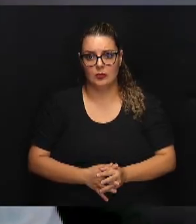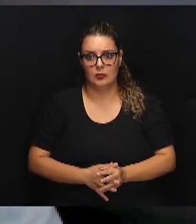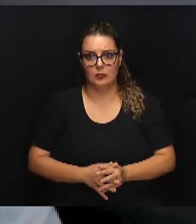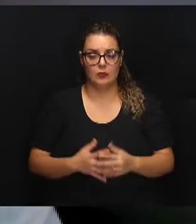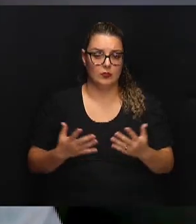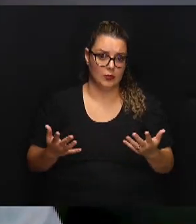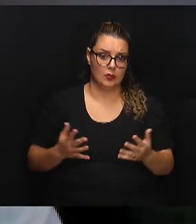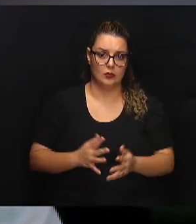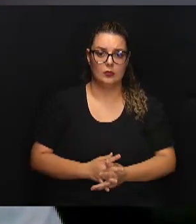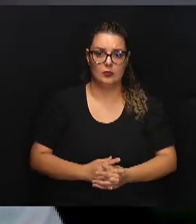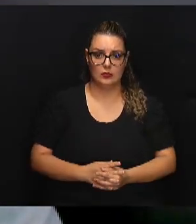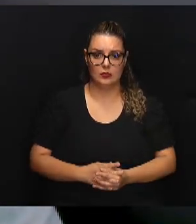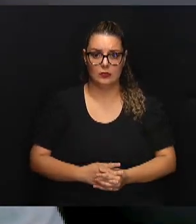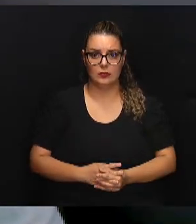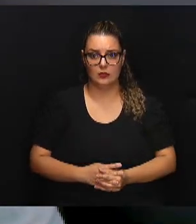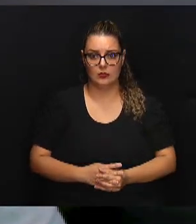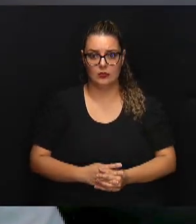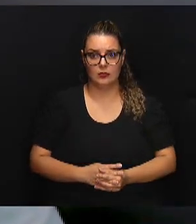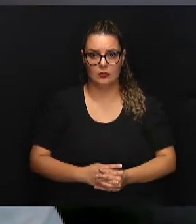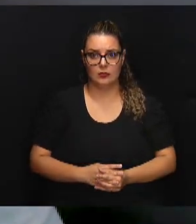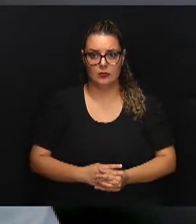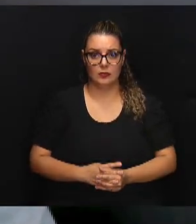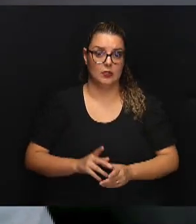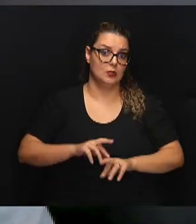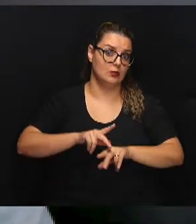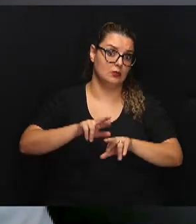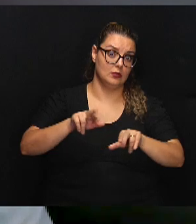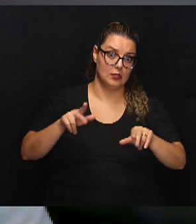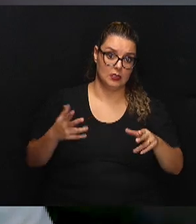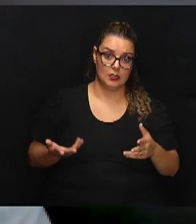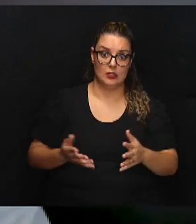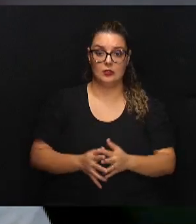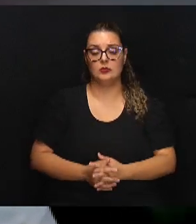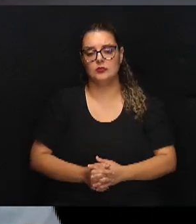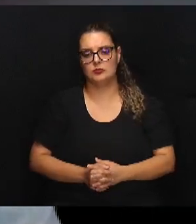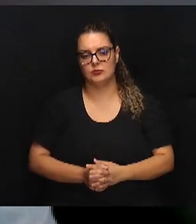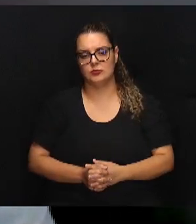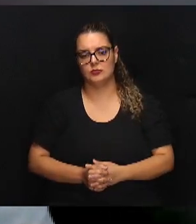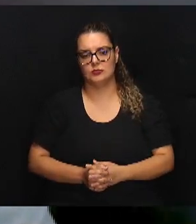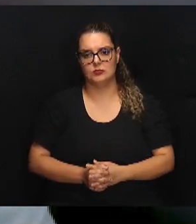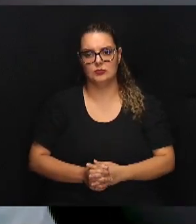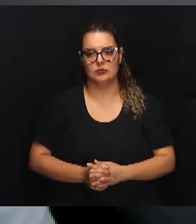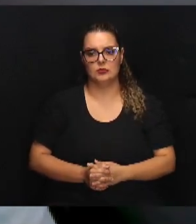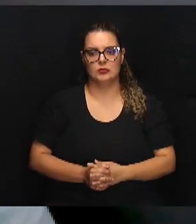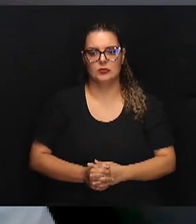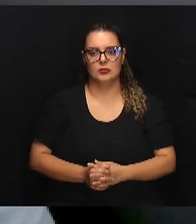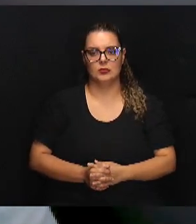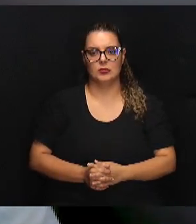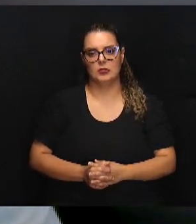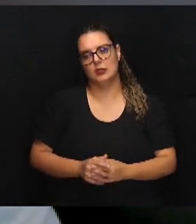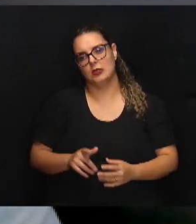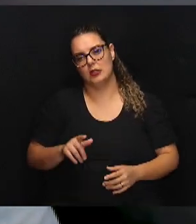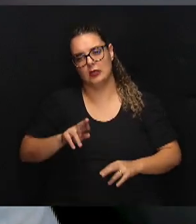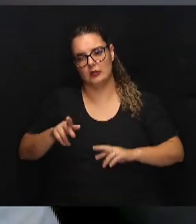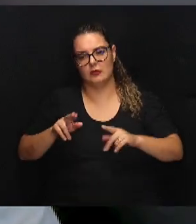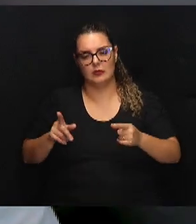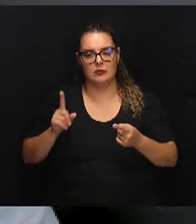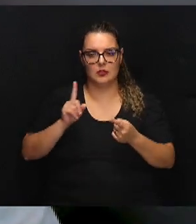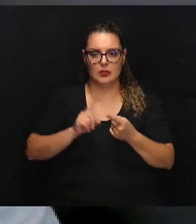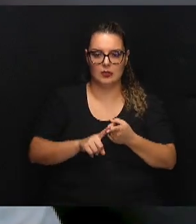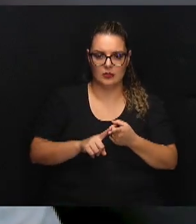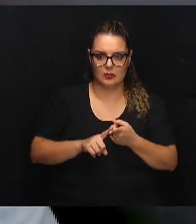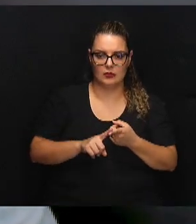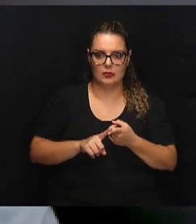Bom, na verdade, tem várias, né? Garganta, a gente é um termo mais leigo, isso é subdividido em várias áreas, mas serve tanto